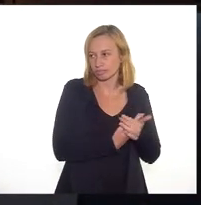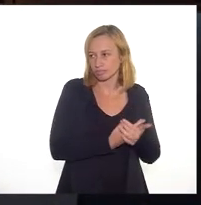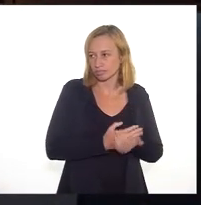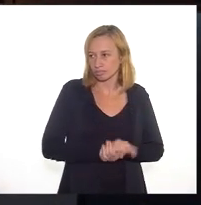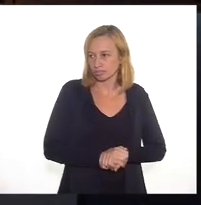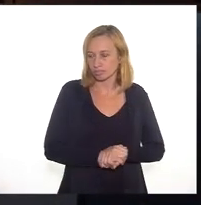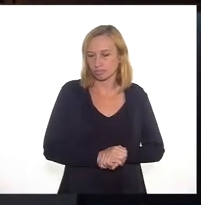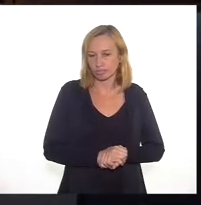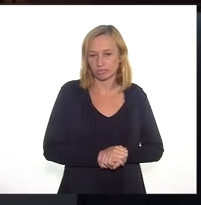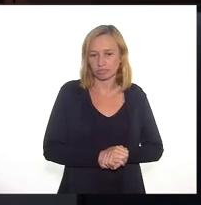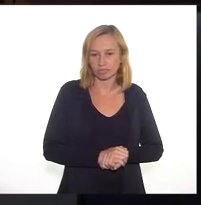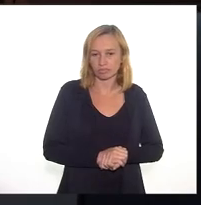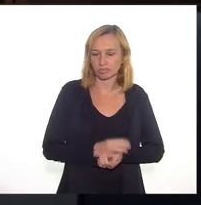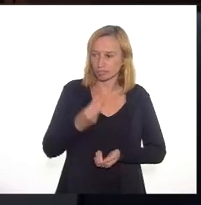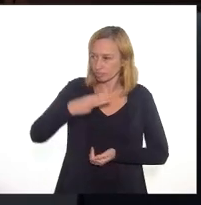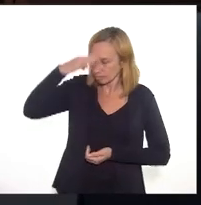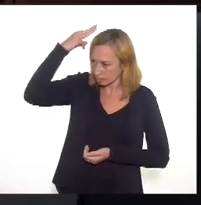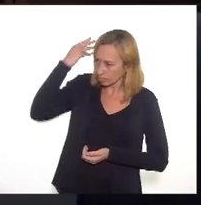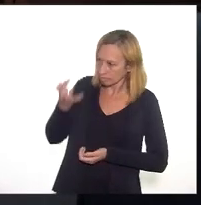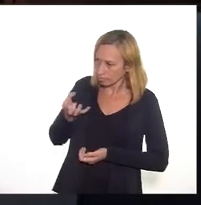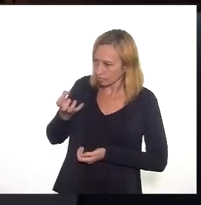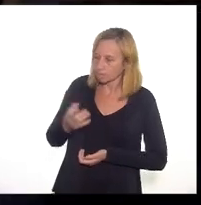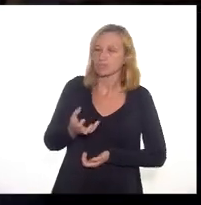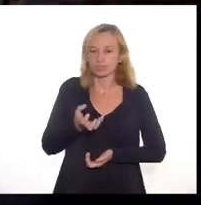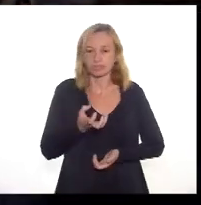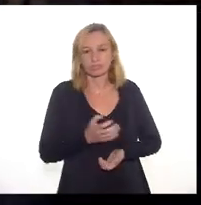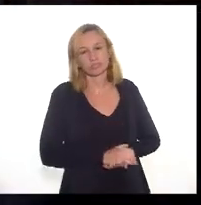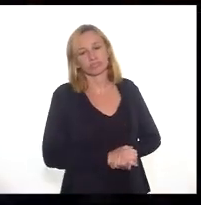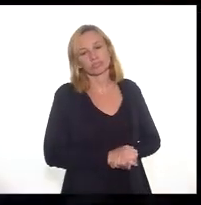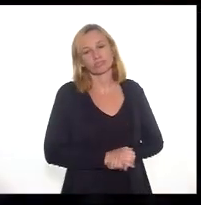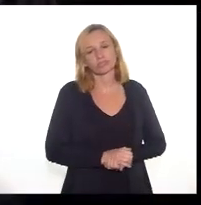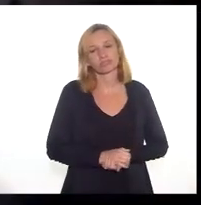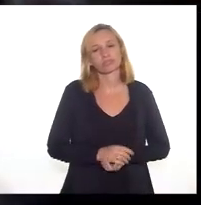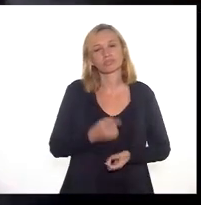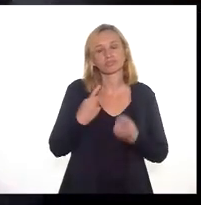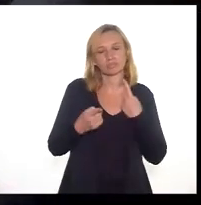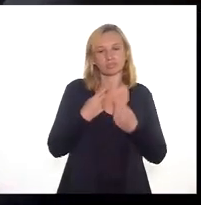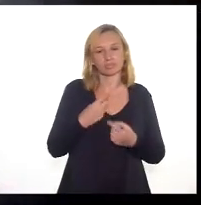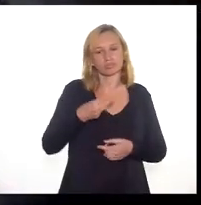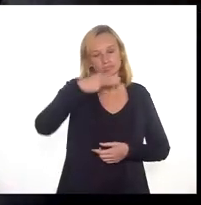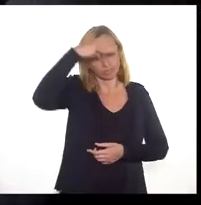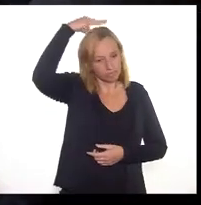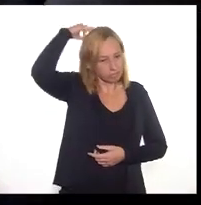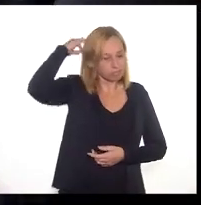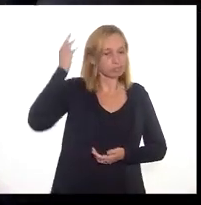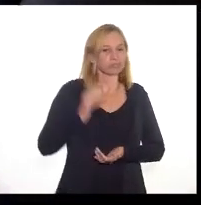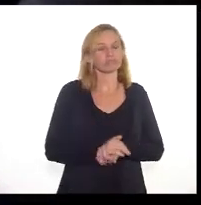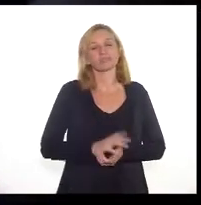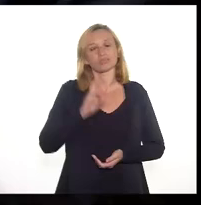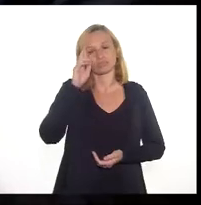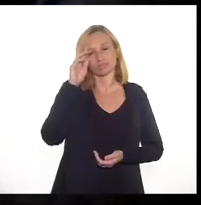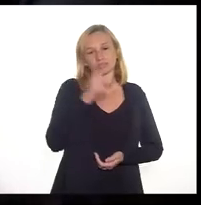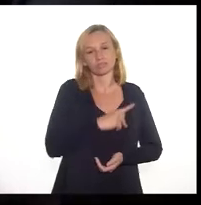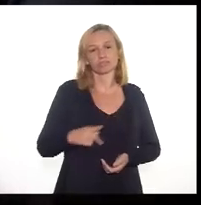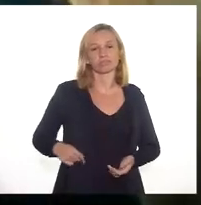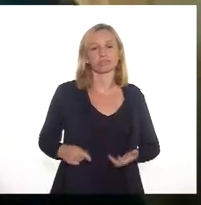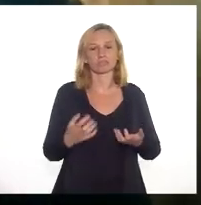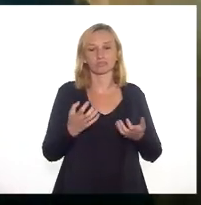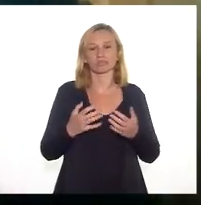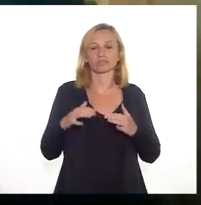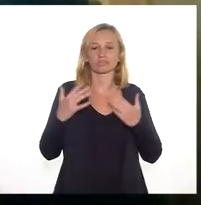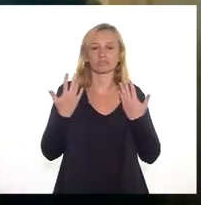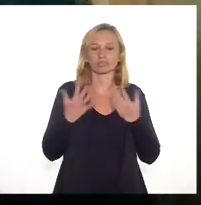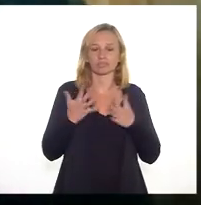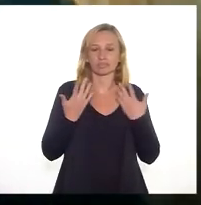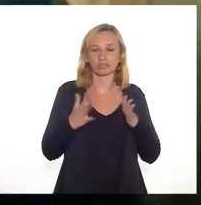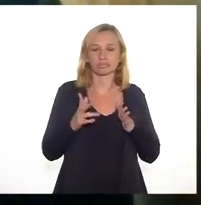Deputado Márcio, quer falar, deputado? Eu quero, presidente. Por favor, para discutir, Márcio Pacheco. Senhor presidente, primeiro quero elogiar a